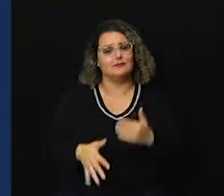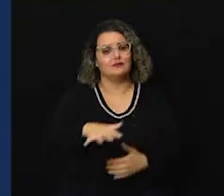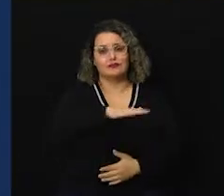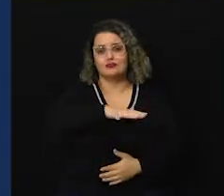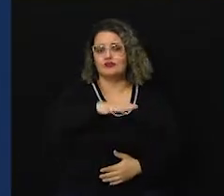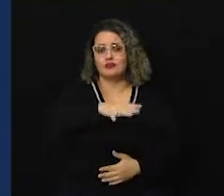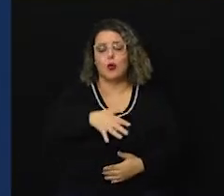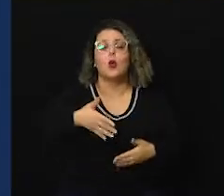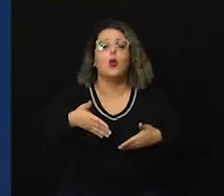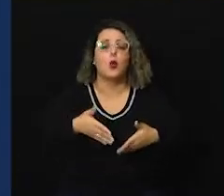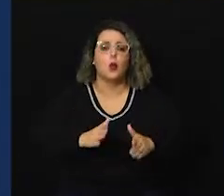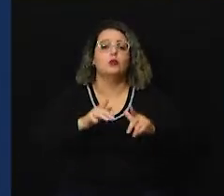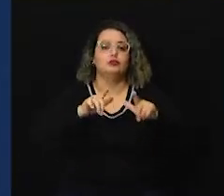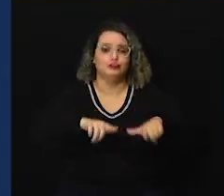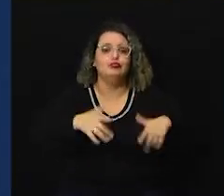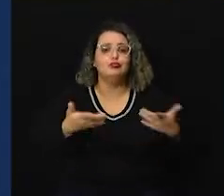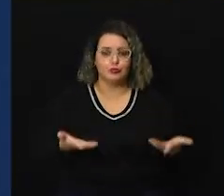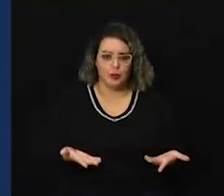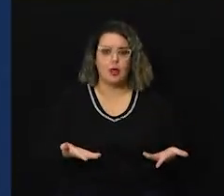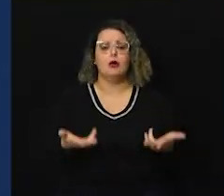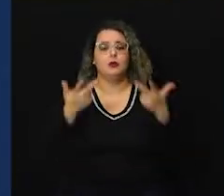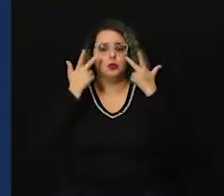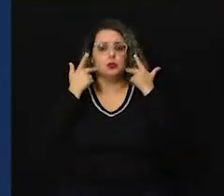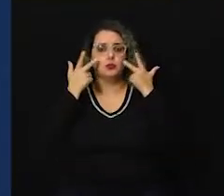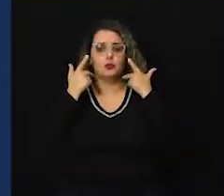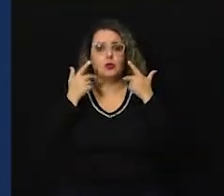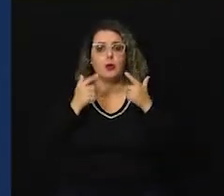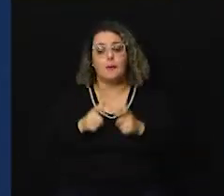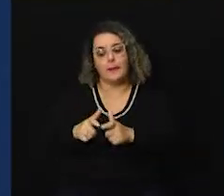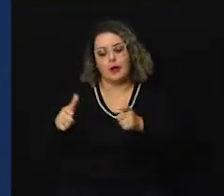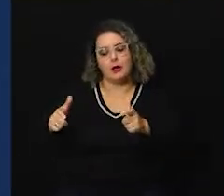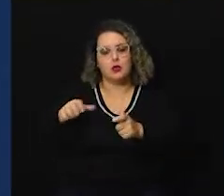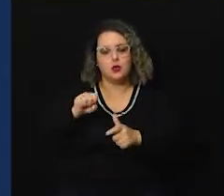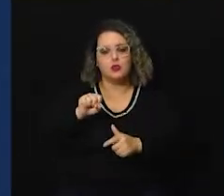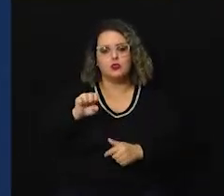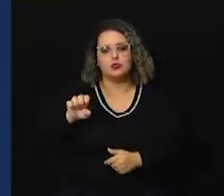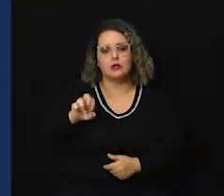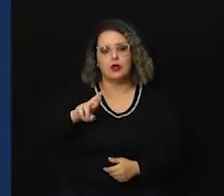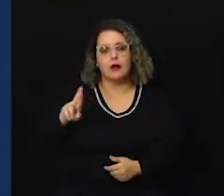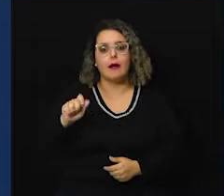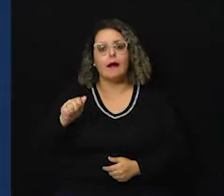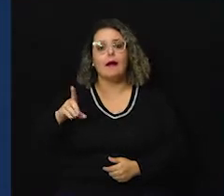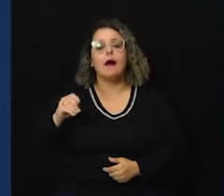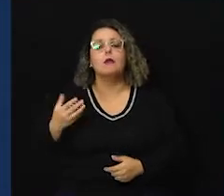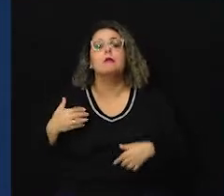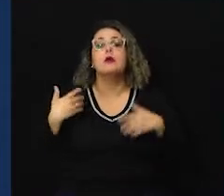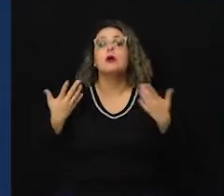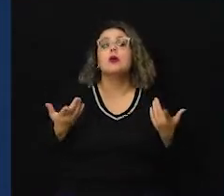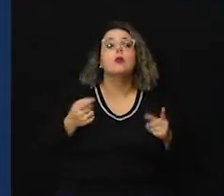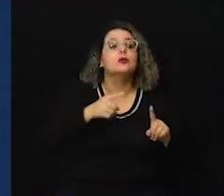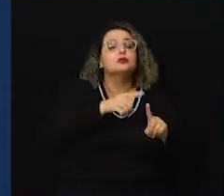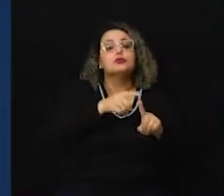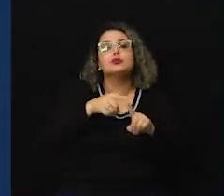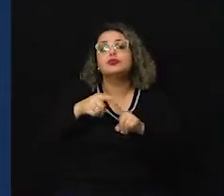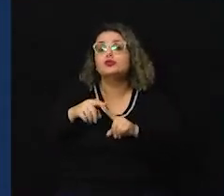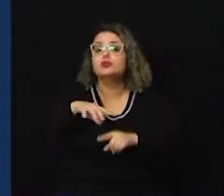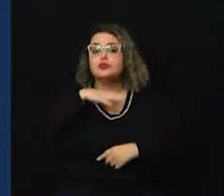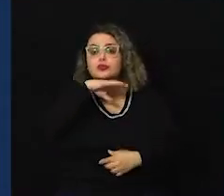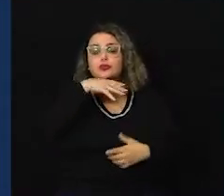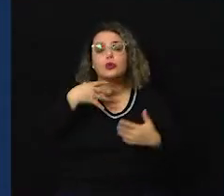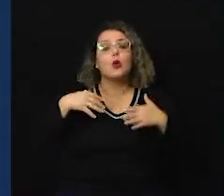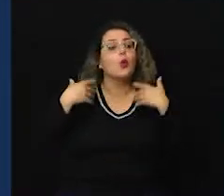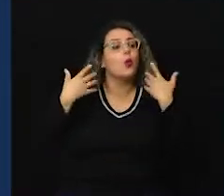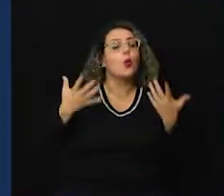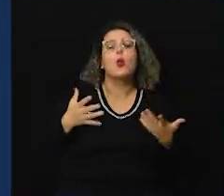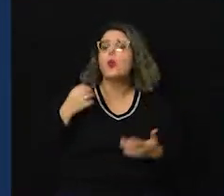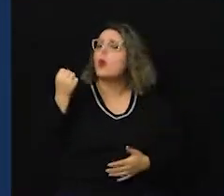original de distribuição as maiores perdas estão no cerrado agora sobre espécies são essas qual